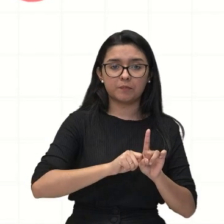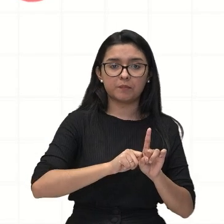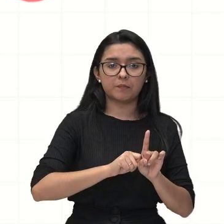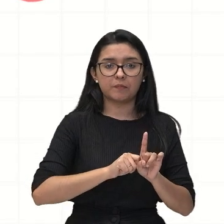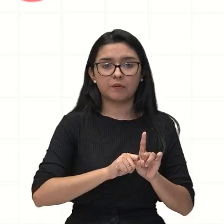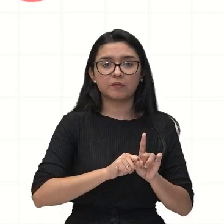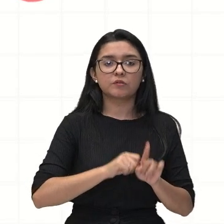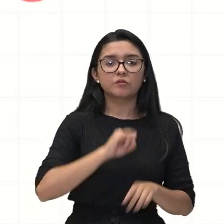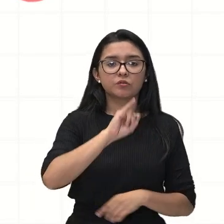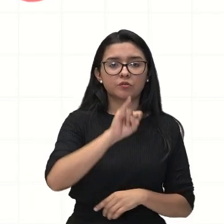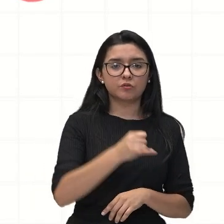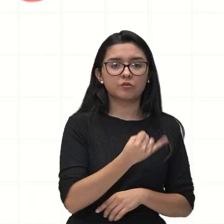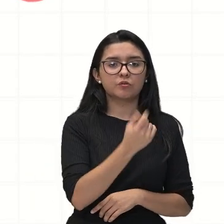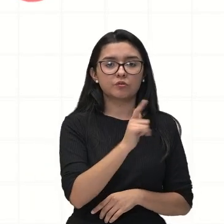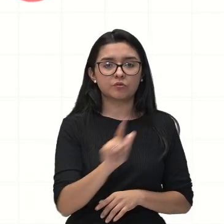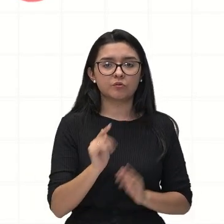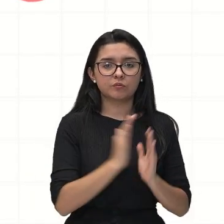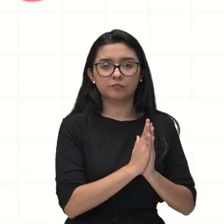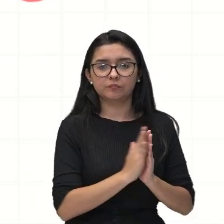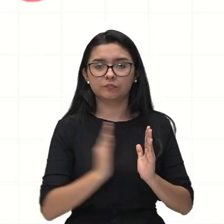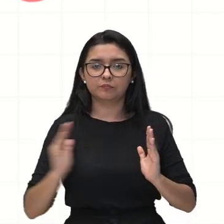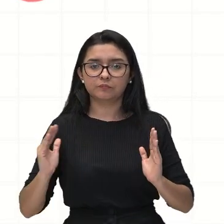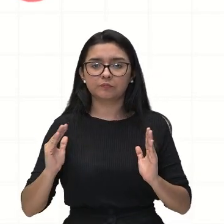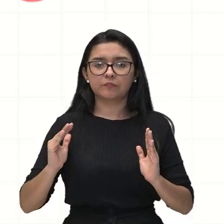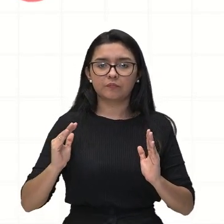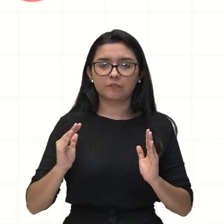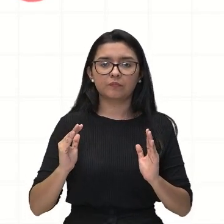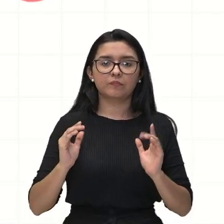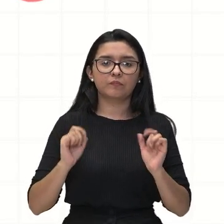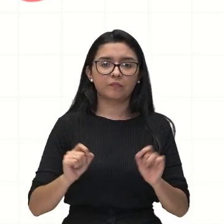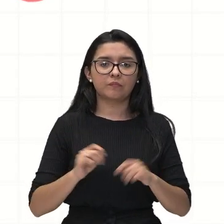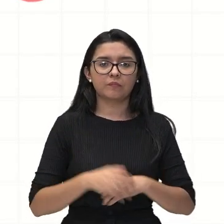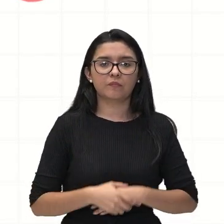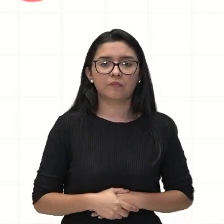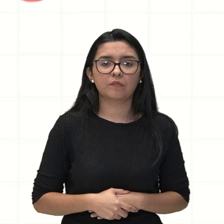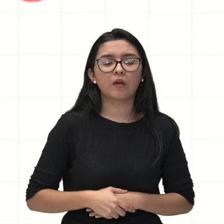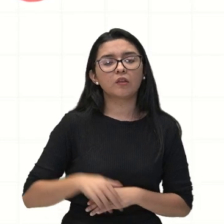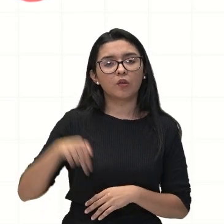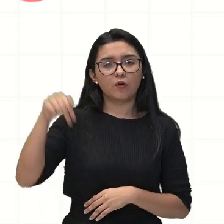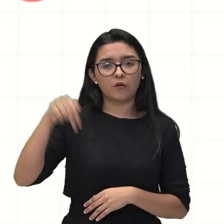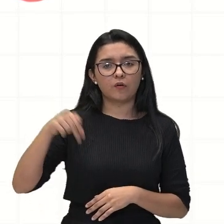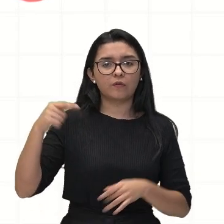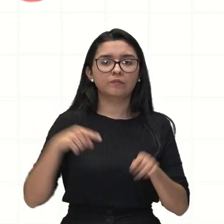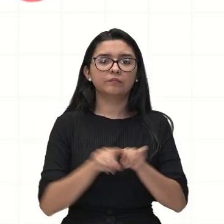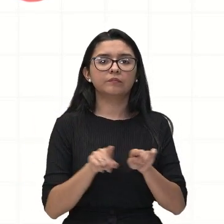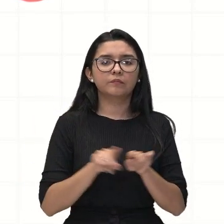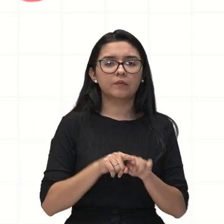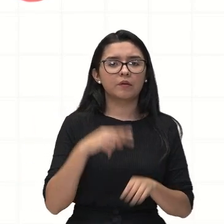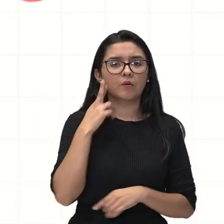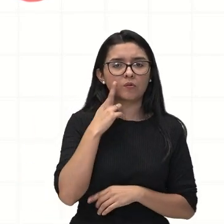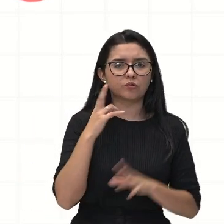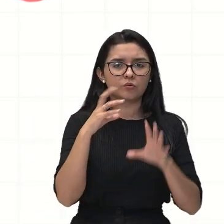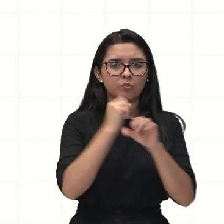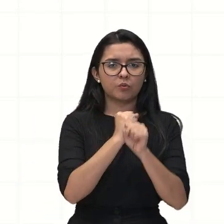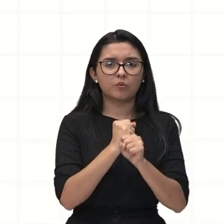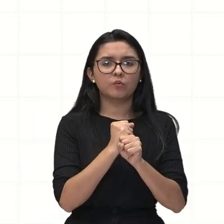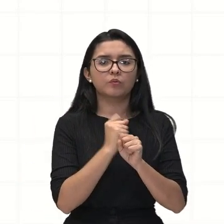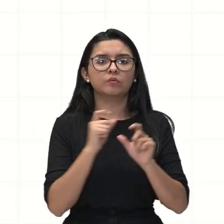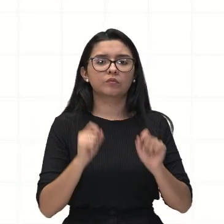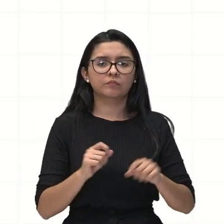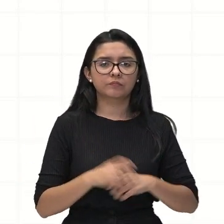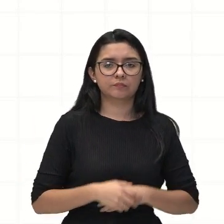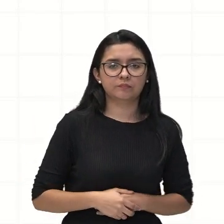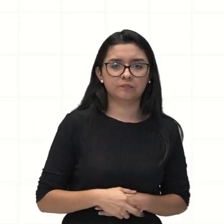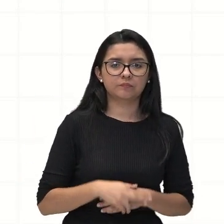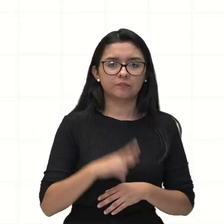outubro, novembro. Em roxo, nós temos a receita, ou seja, foi o que entrou de dinheiro, e em rosa,